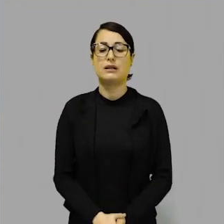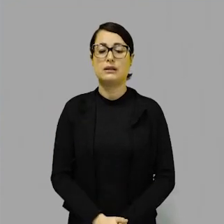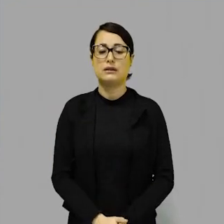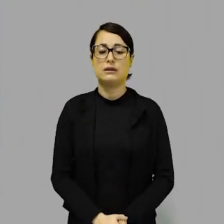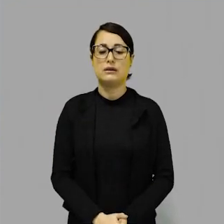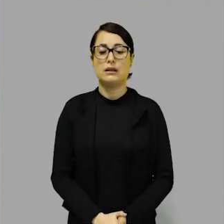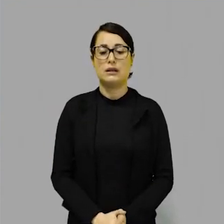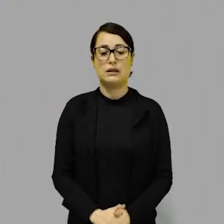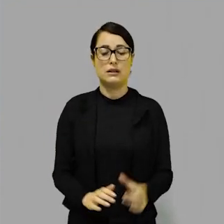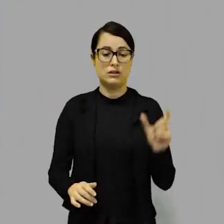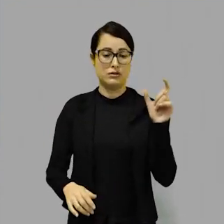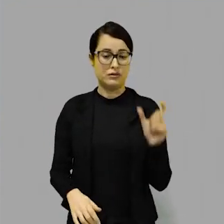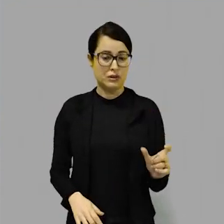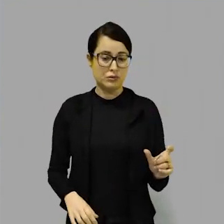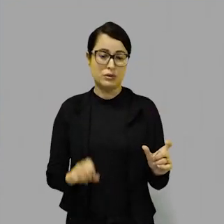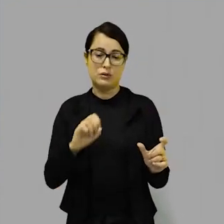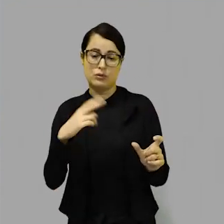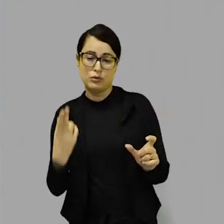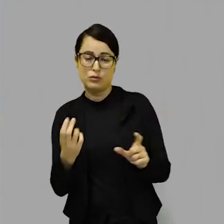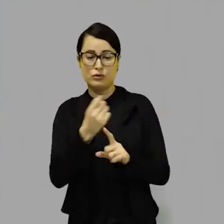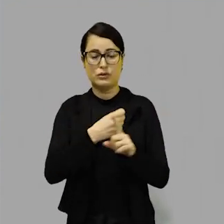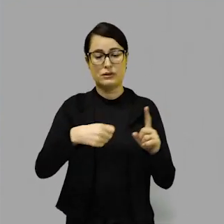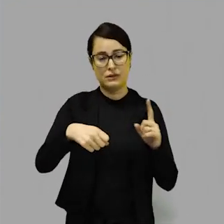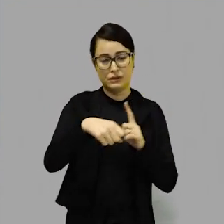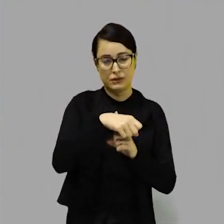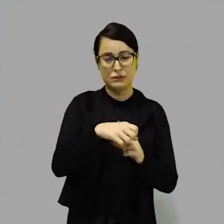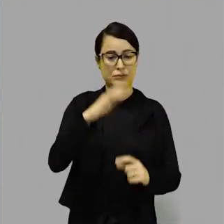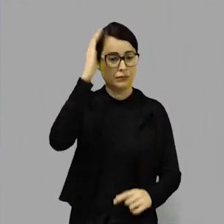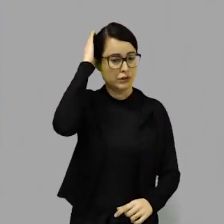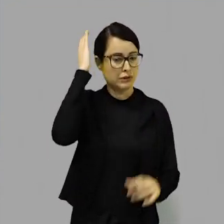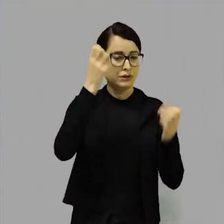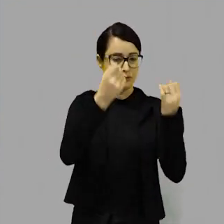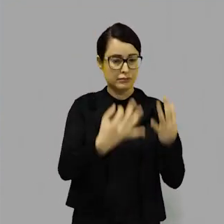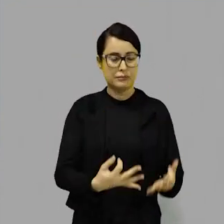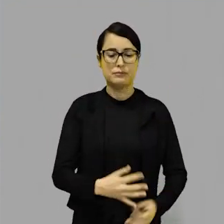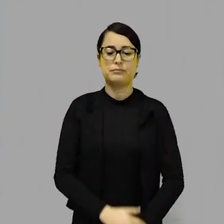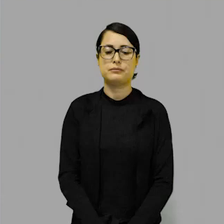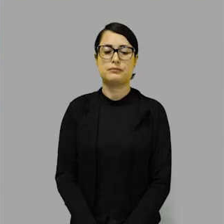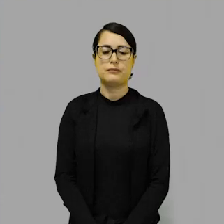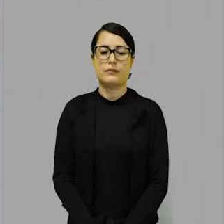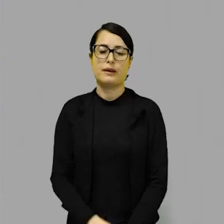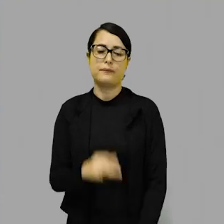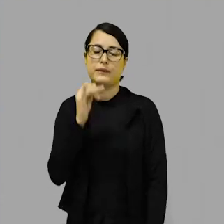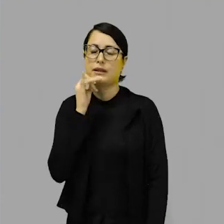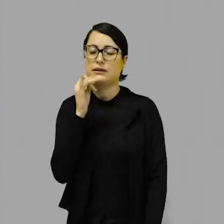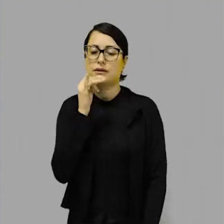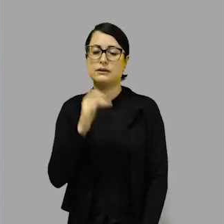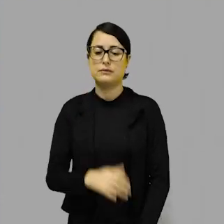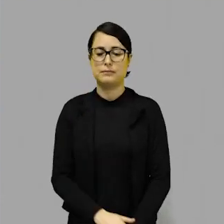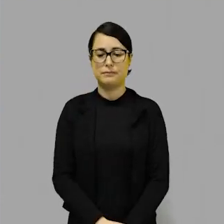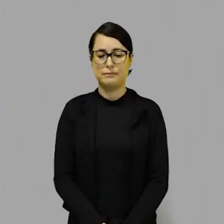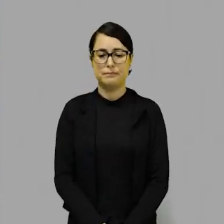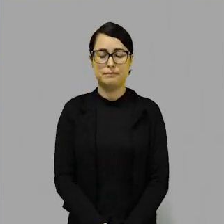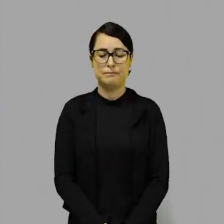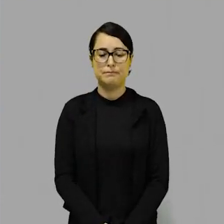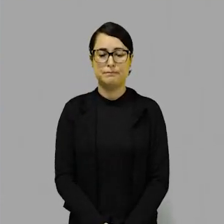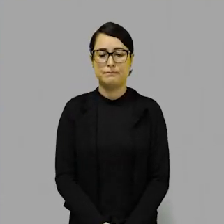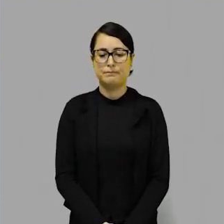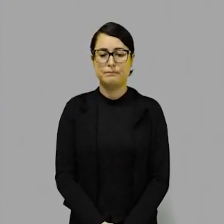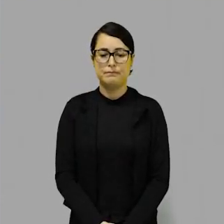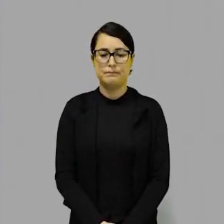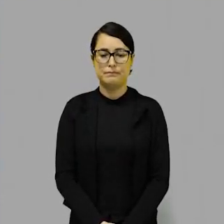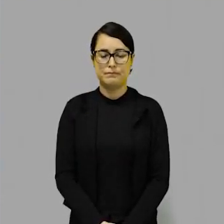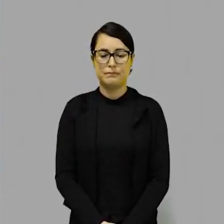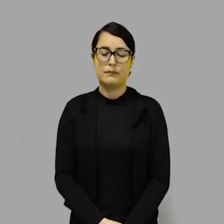tanto individual quanto social, certo? Vamos lá, um exemplo aqui para vocês. Quando a gente fala que a gente